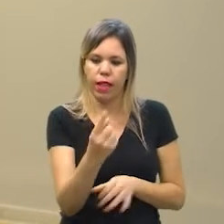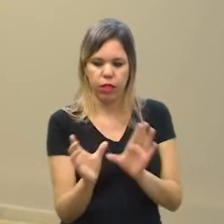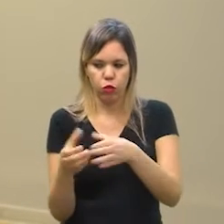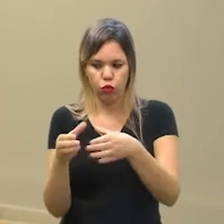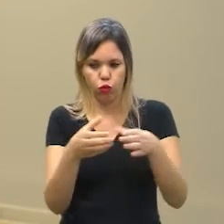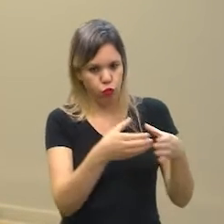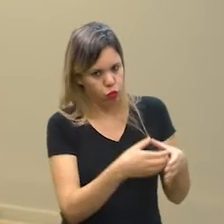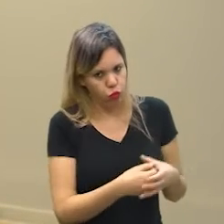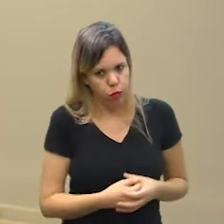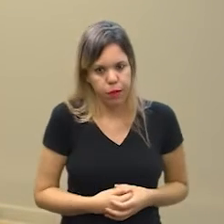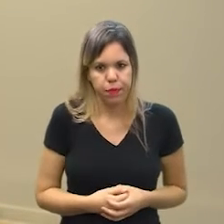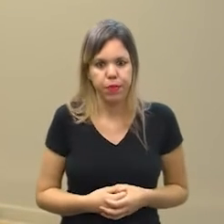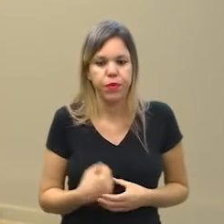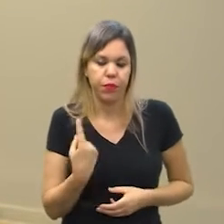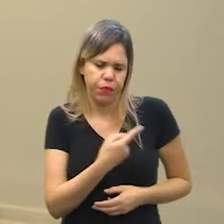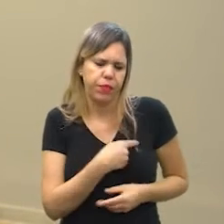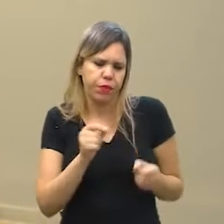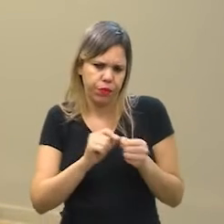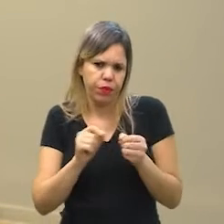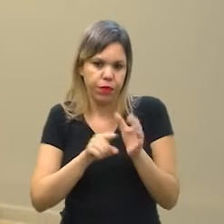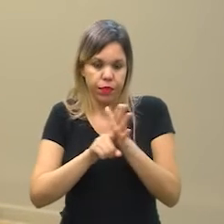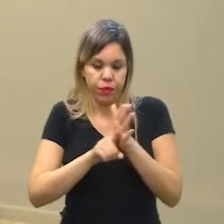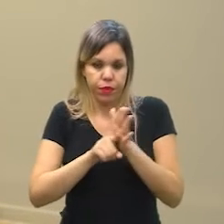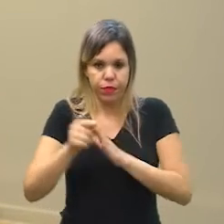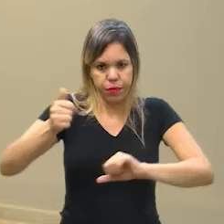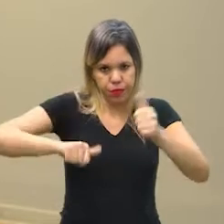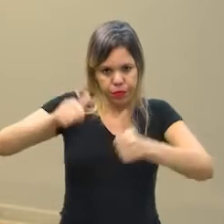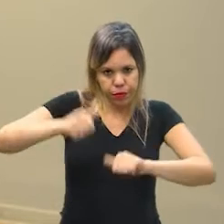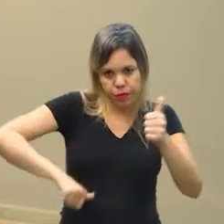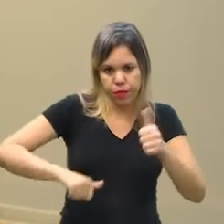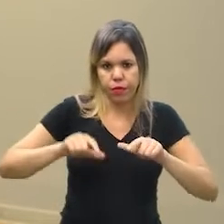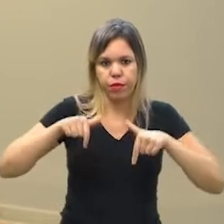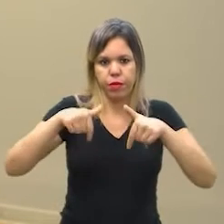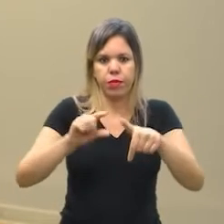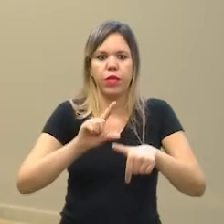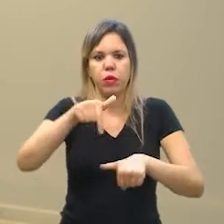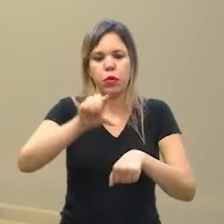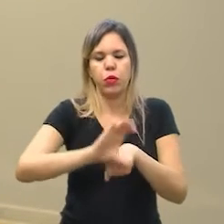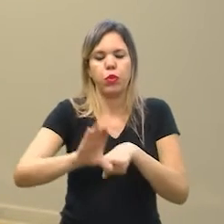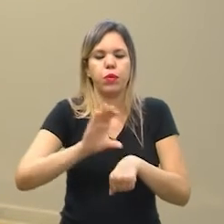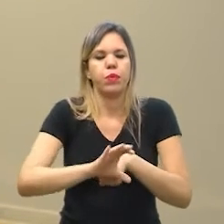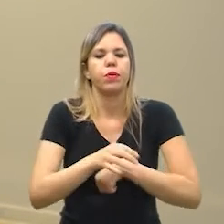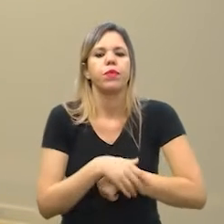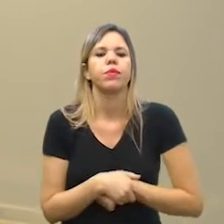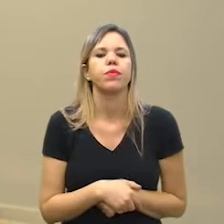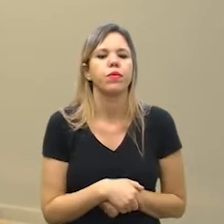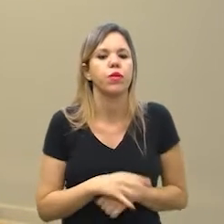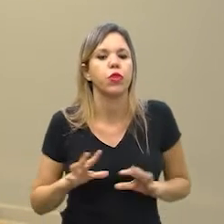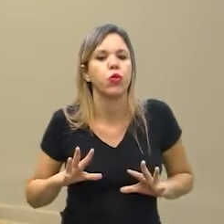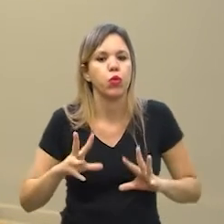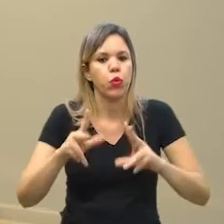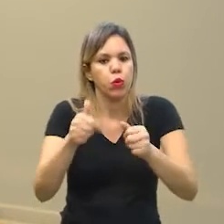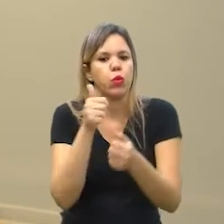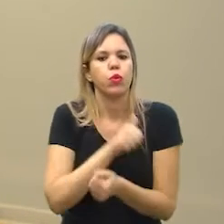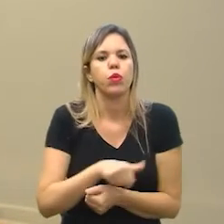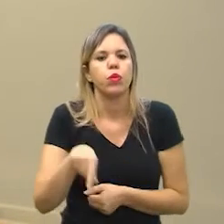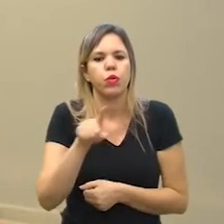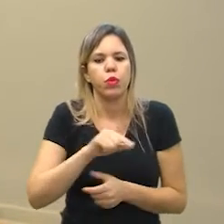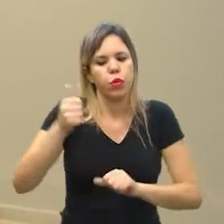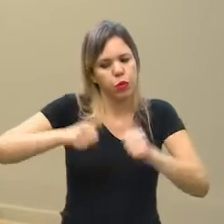turma. E a gente fez uma pesquisa de avaliação de reação após os cursos, e todas